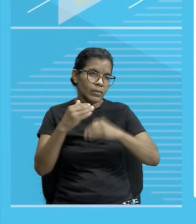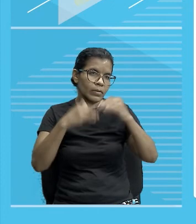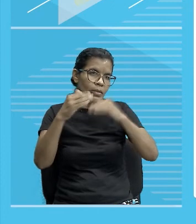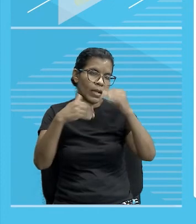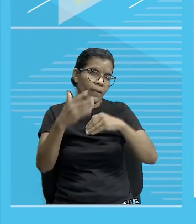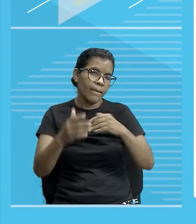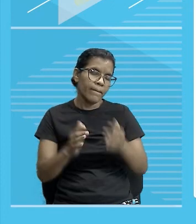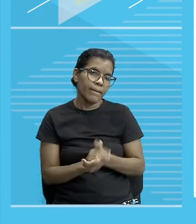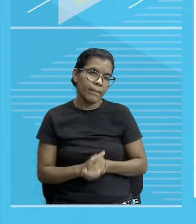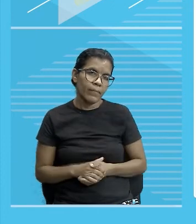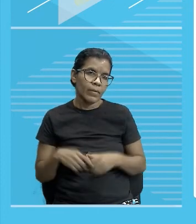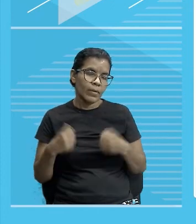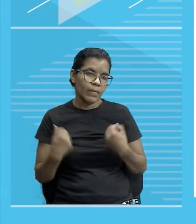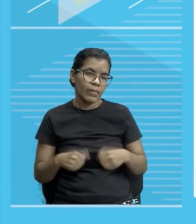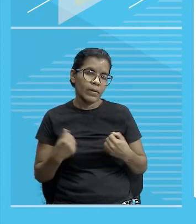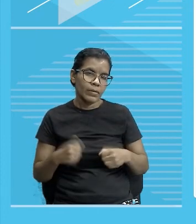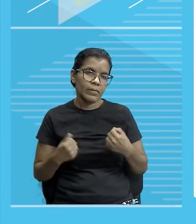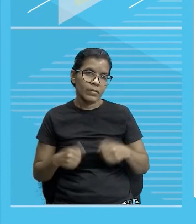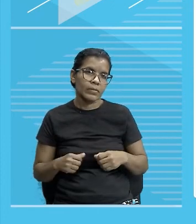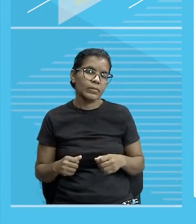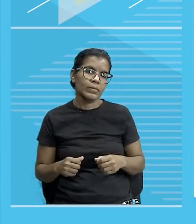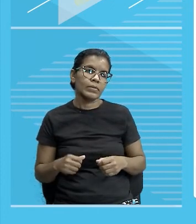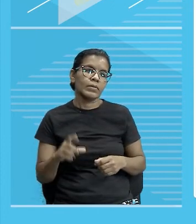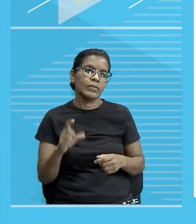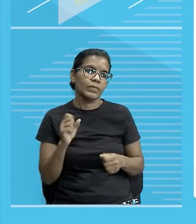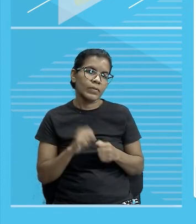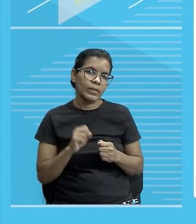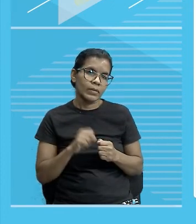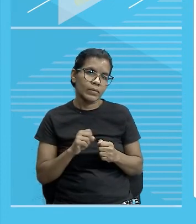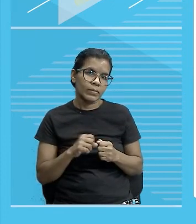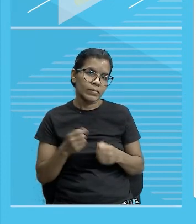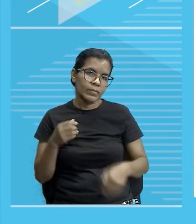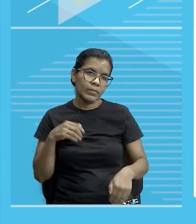é o passo a passo que você tem que colocar dentro